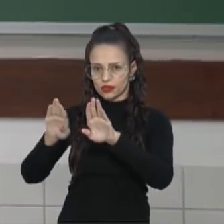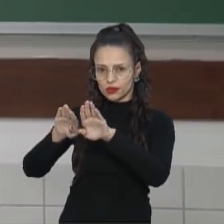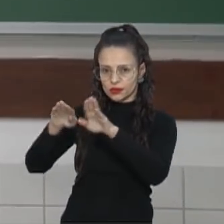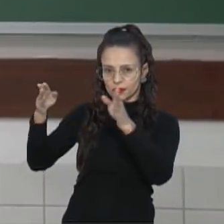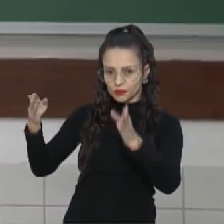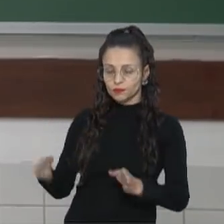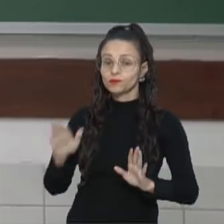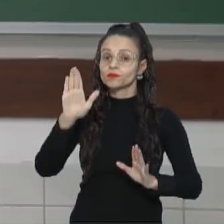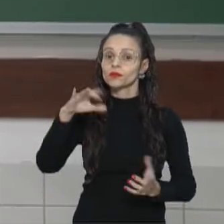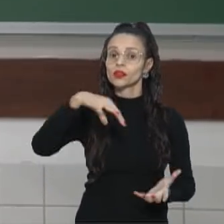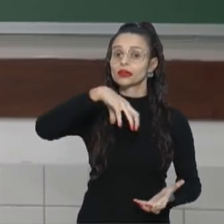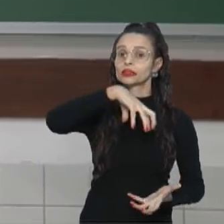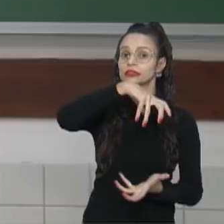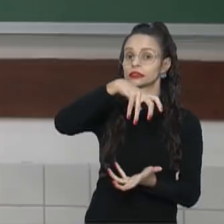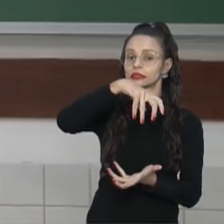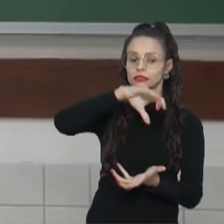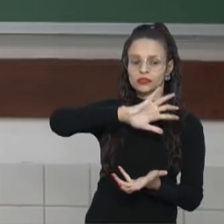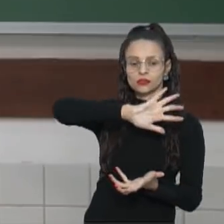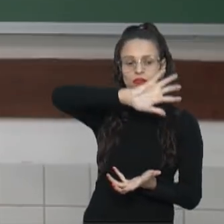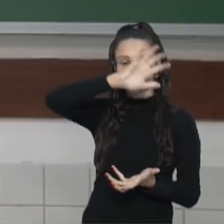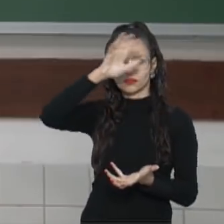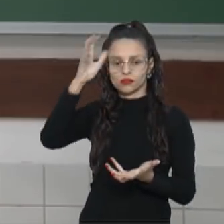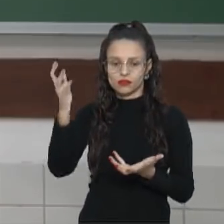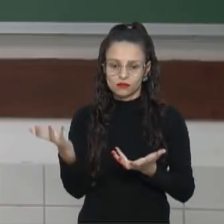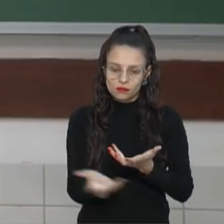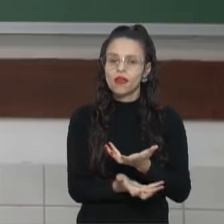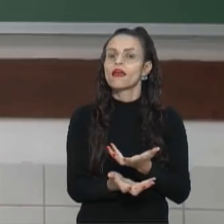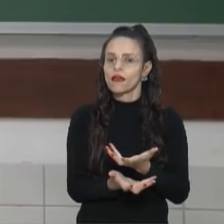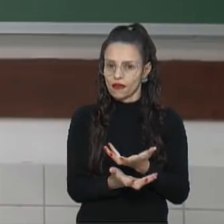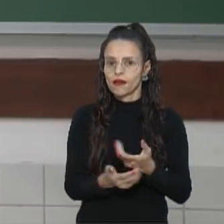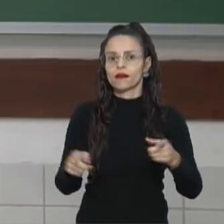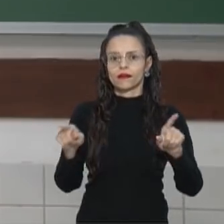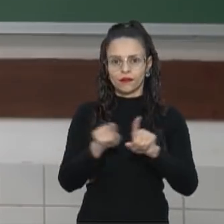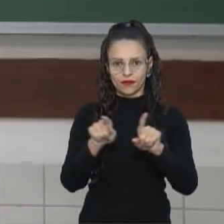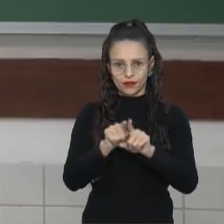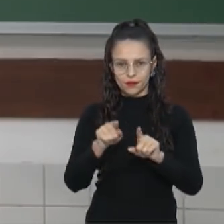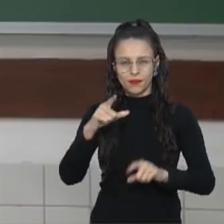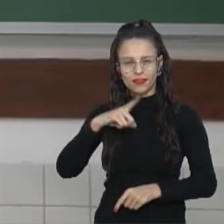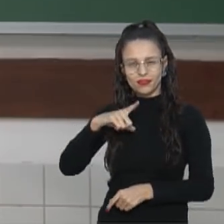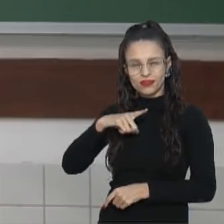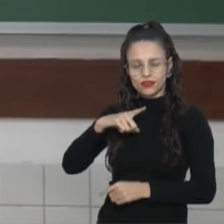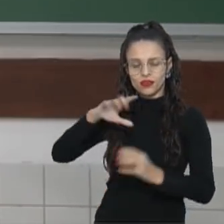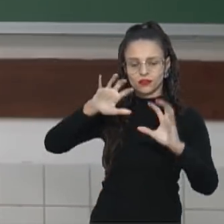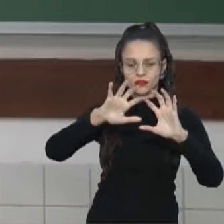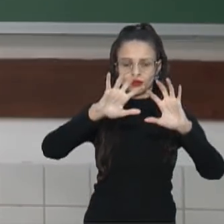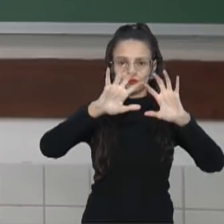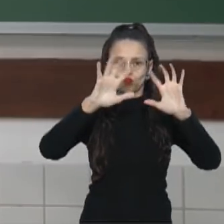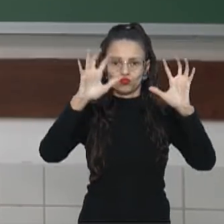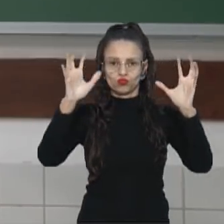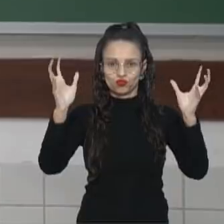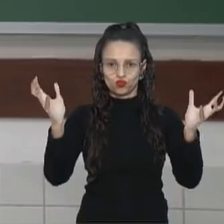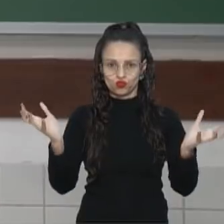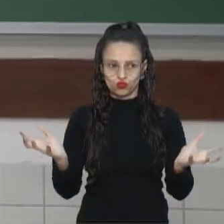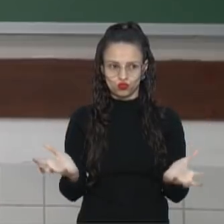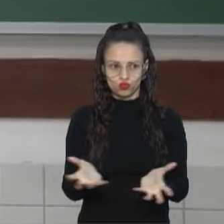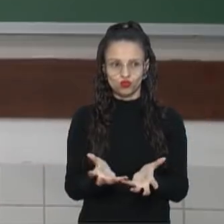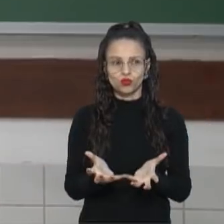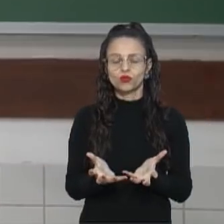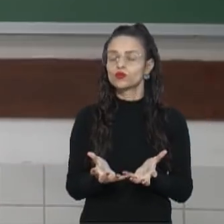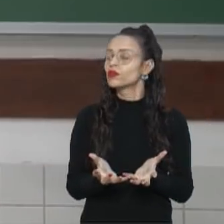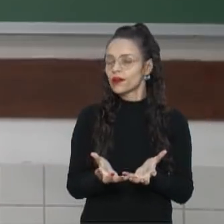volta da Terra nós moramos dentro de uma estufa, porque na atmosfera existe uma substância chamada dióxido de